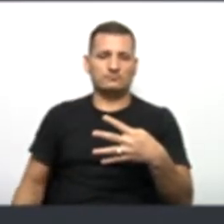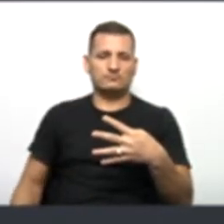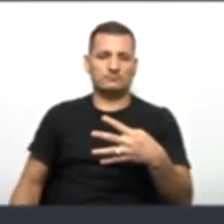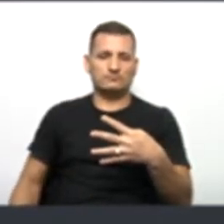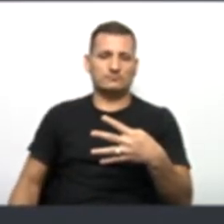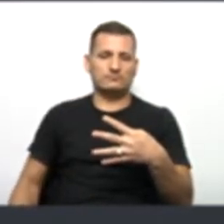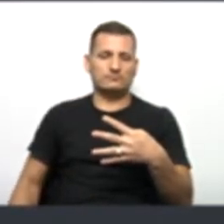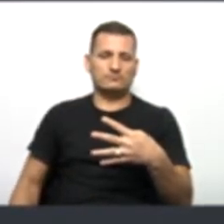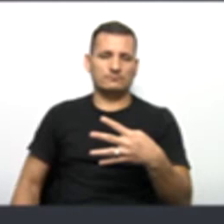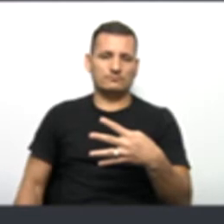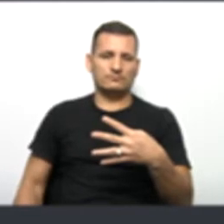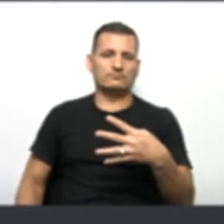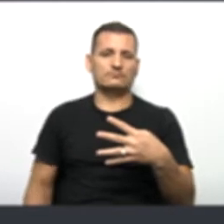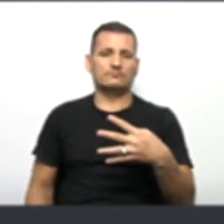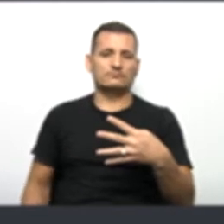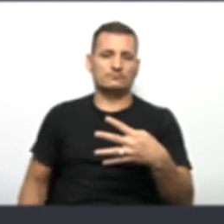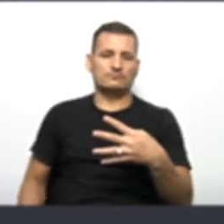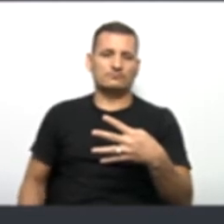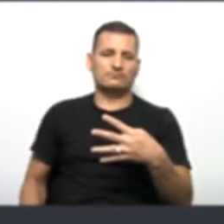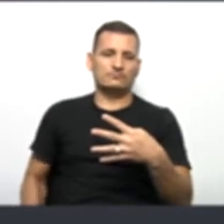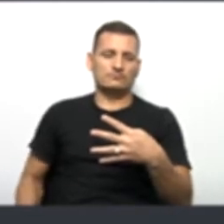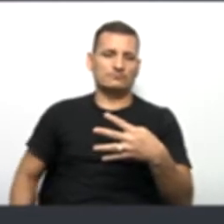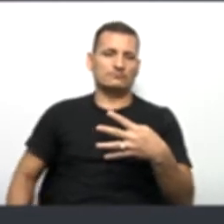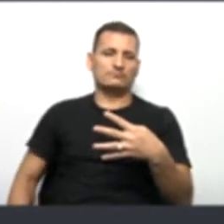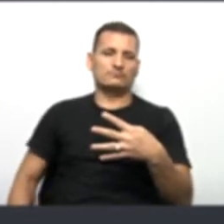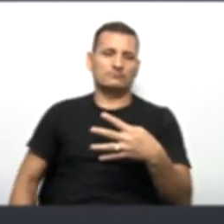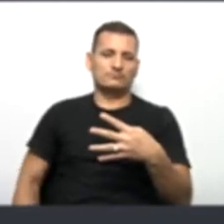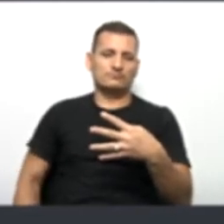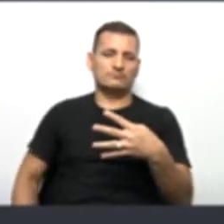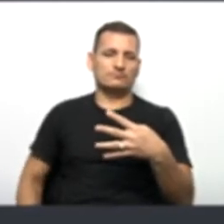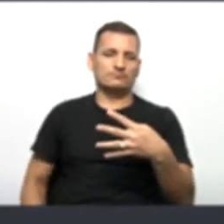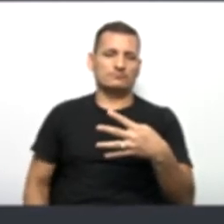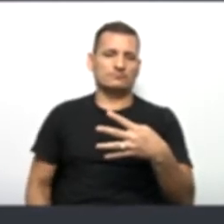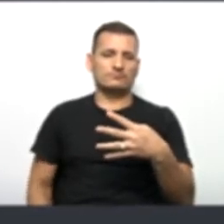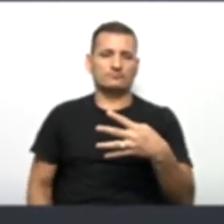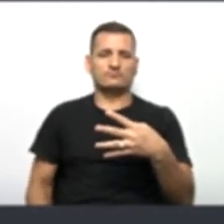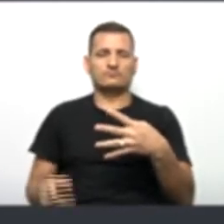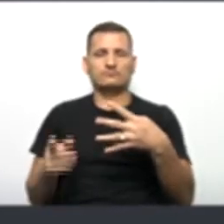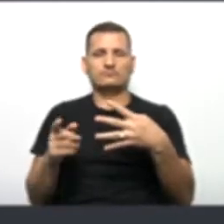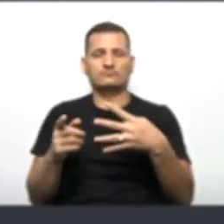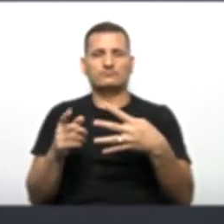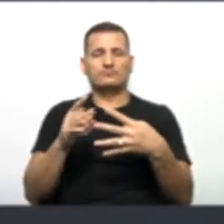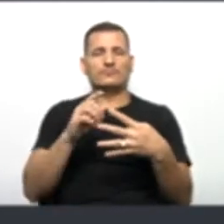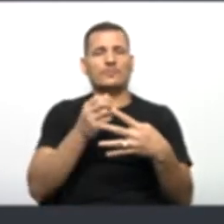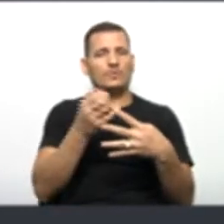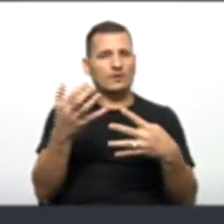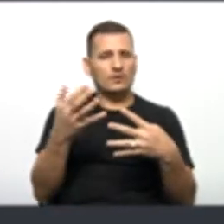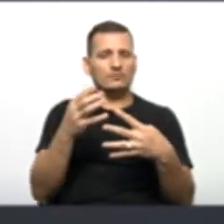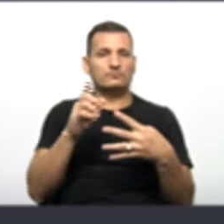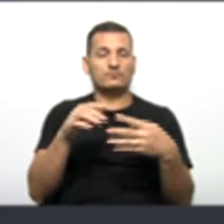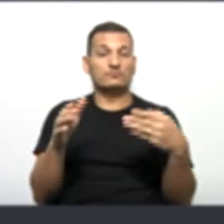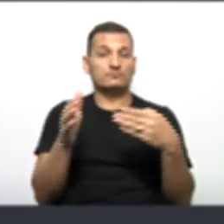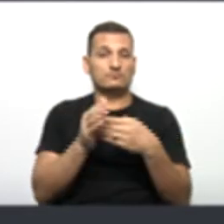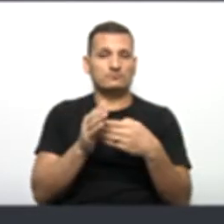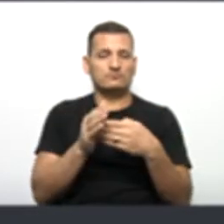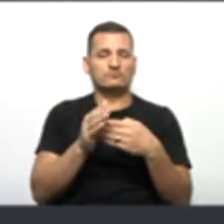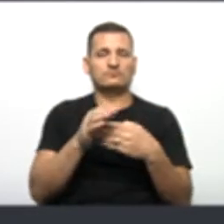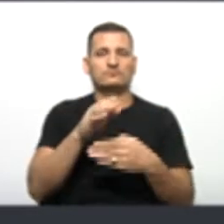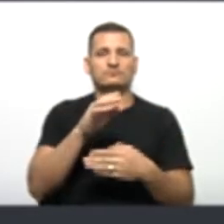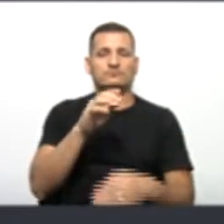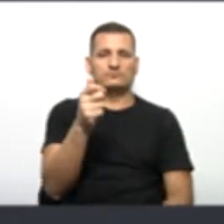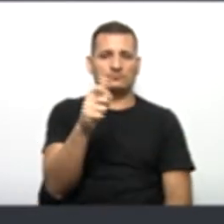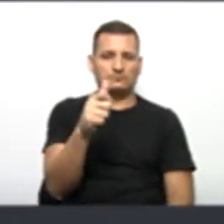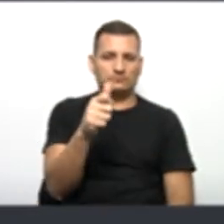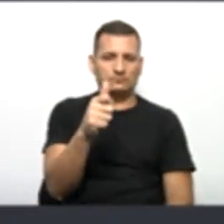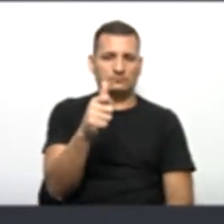vamos e aí eu estou dizendo que o número máximo dele vai ser 11 o máximo de caracteres ele